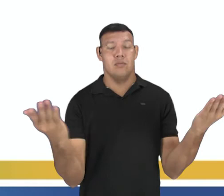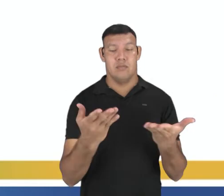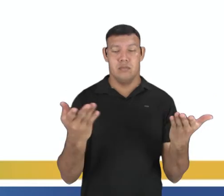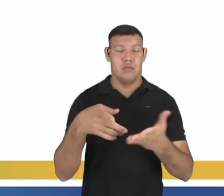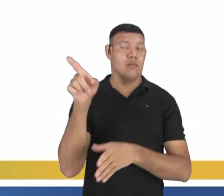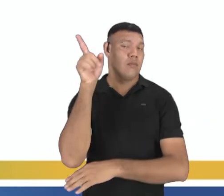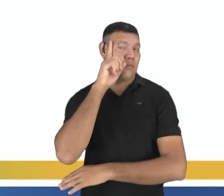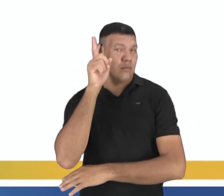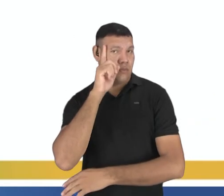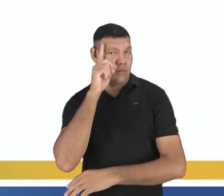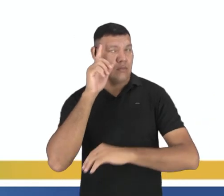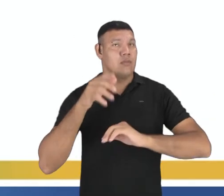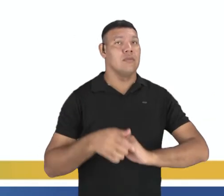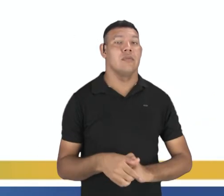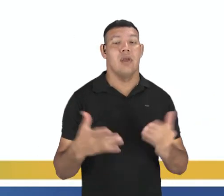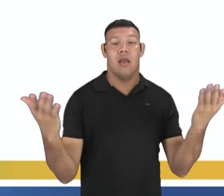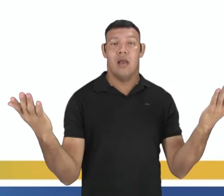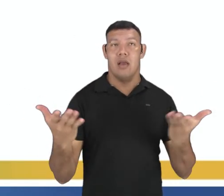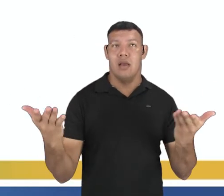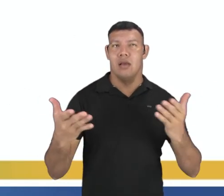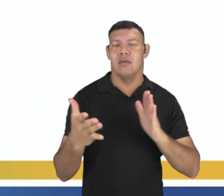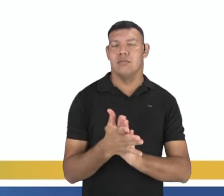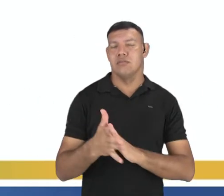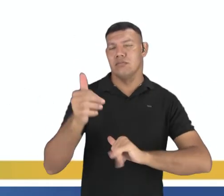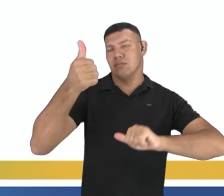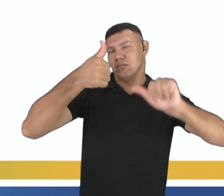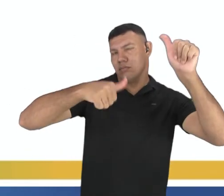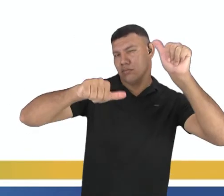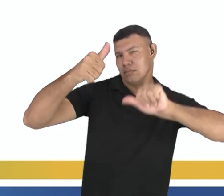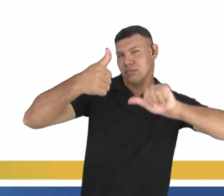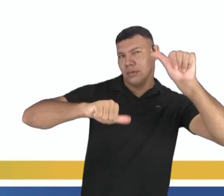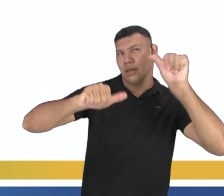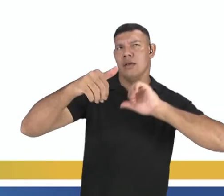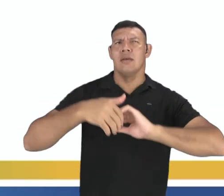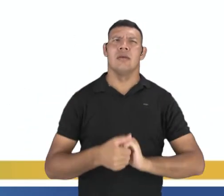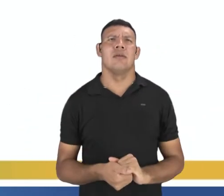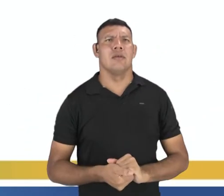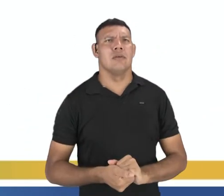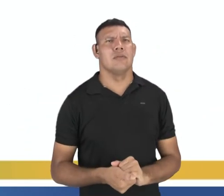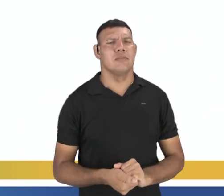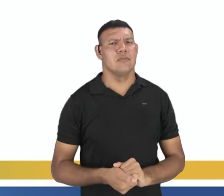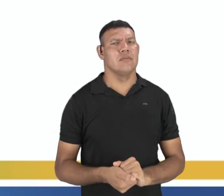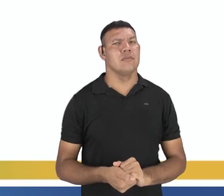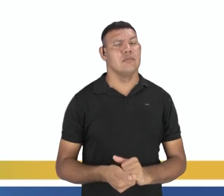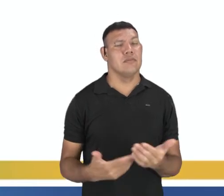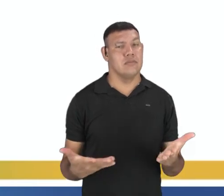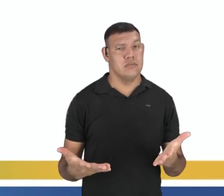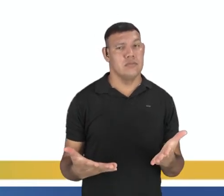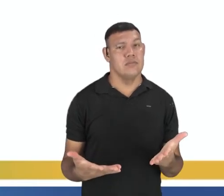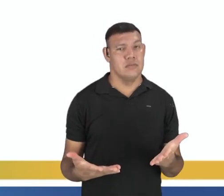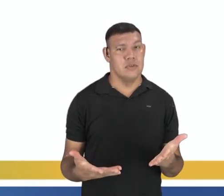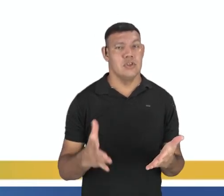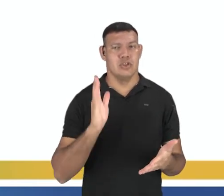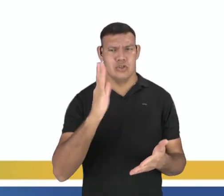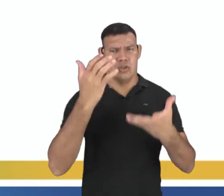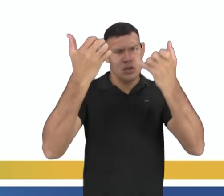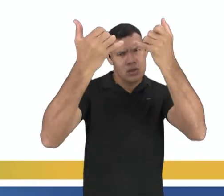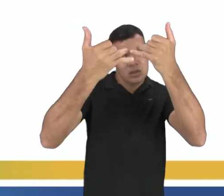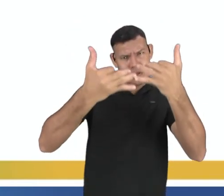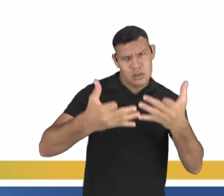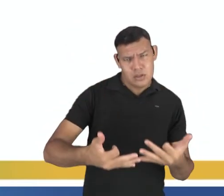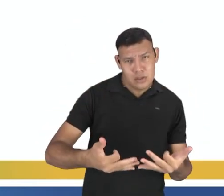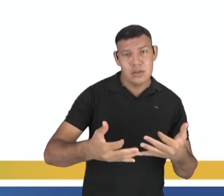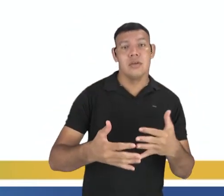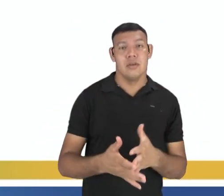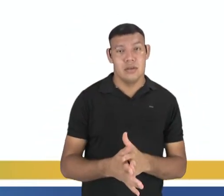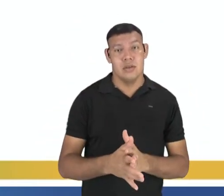ok? Agora, nós vamos verificar o quê? Que, durante tudo aquilo que eu já falei,